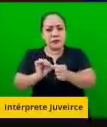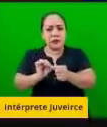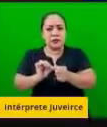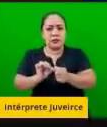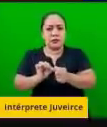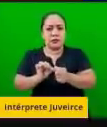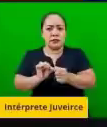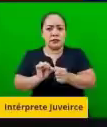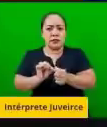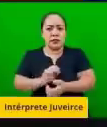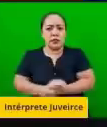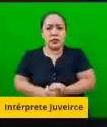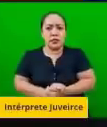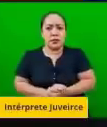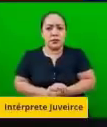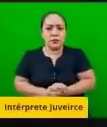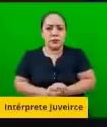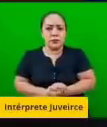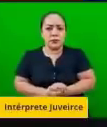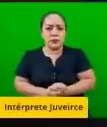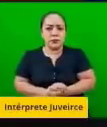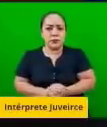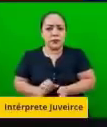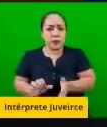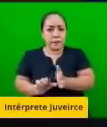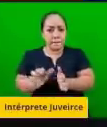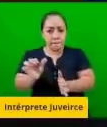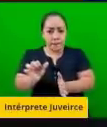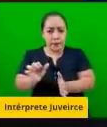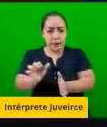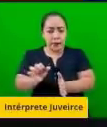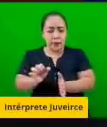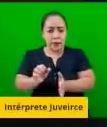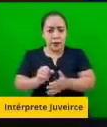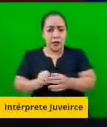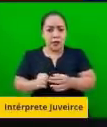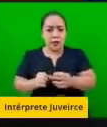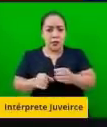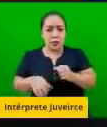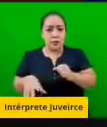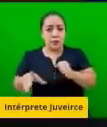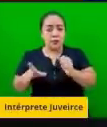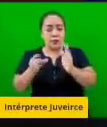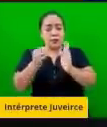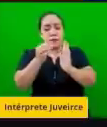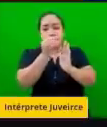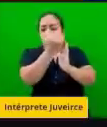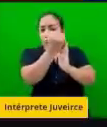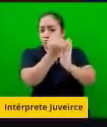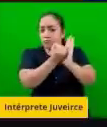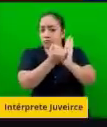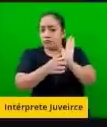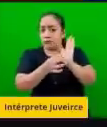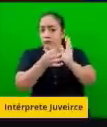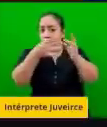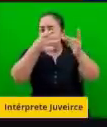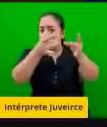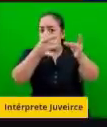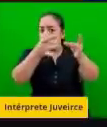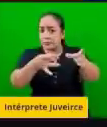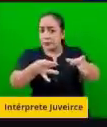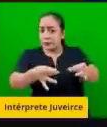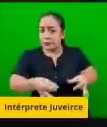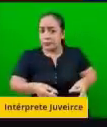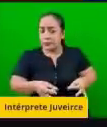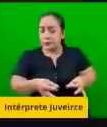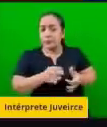comandos, eles podem ser, primeiro, um comando de descrição, ou seja, para destacar, né, para que o